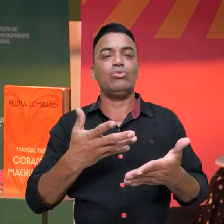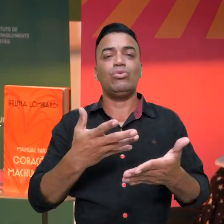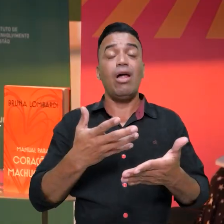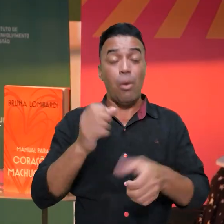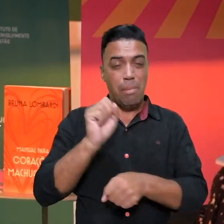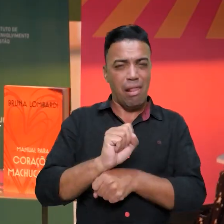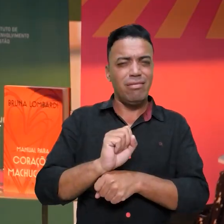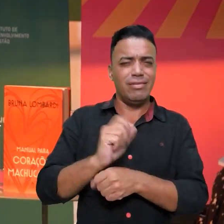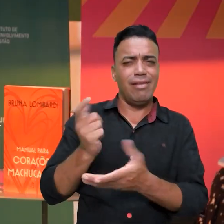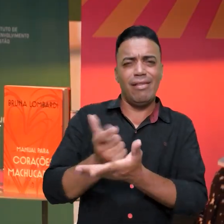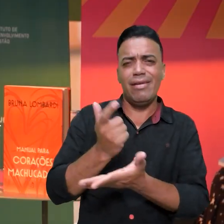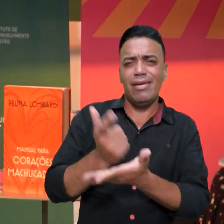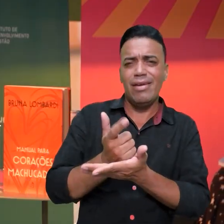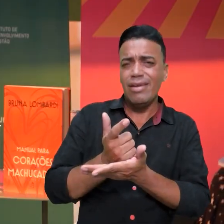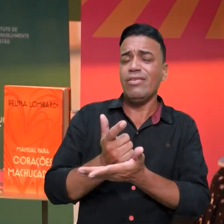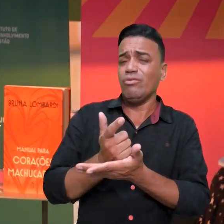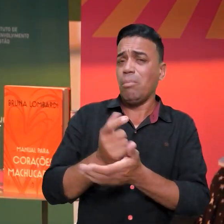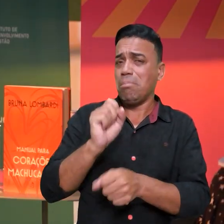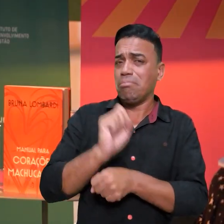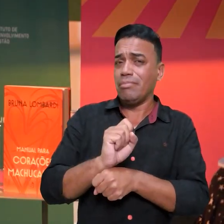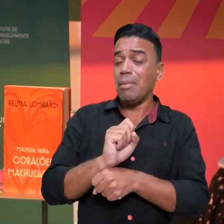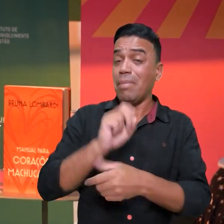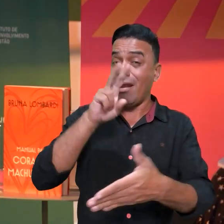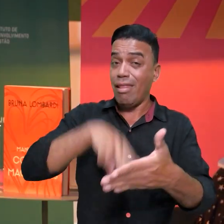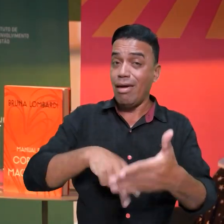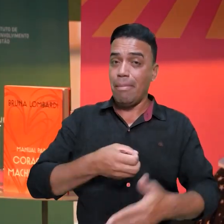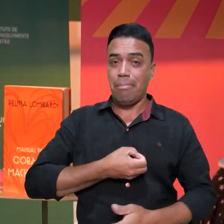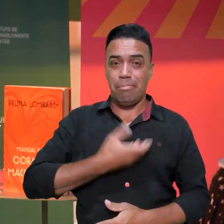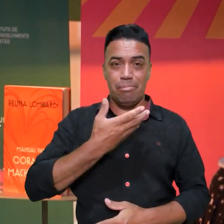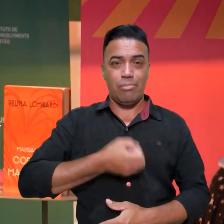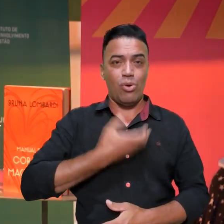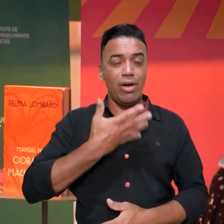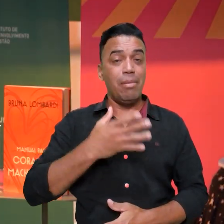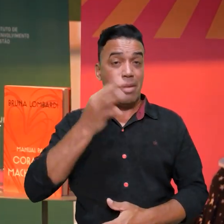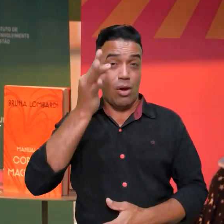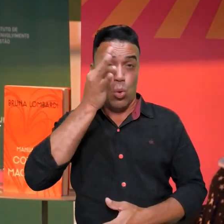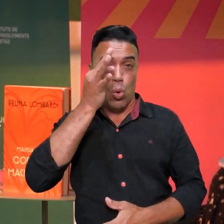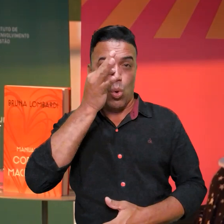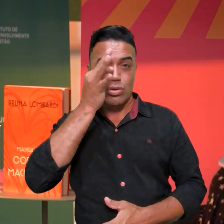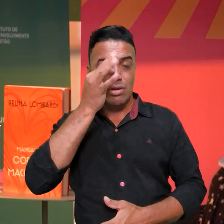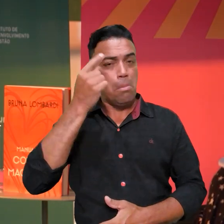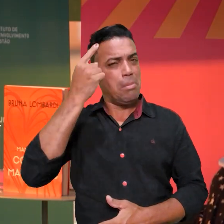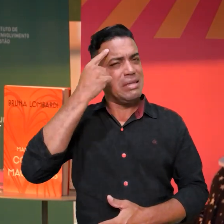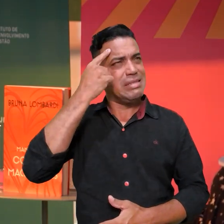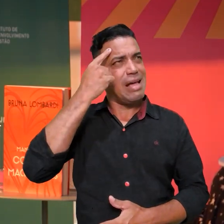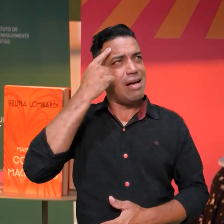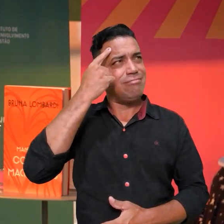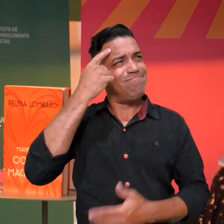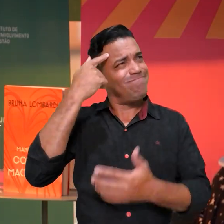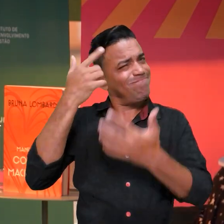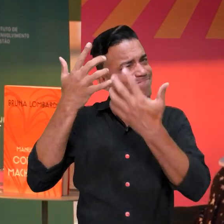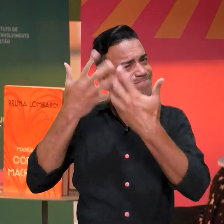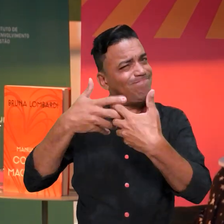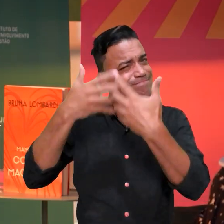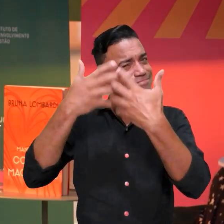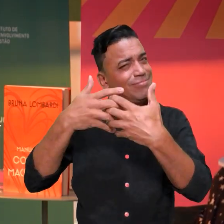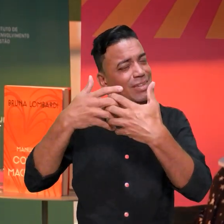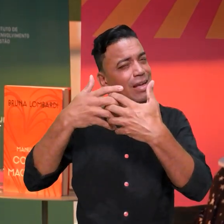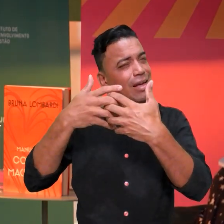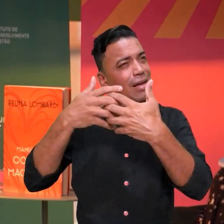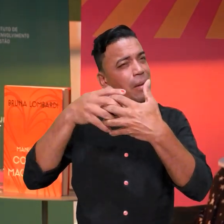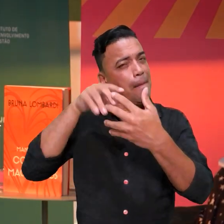de ler o livro por um breve momento para ler o poema da Conceição e pensar sobre ele, me leva para um outro